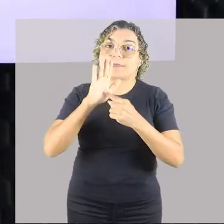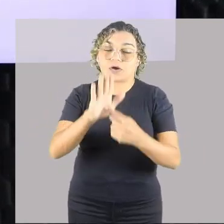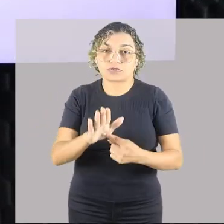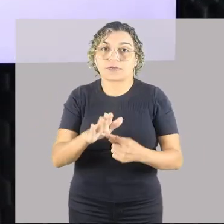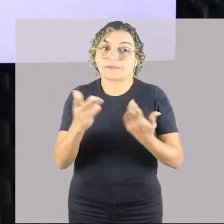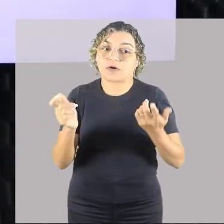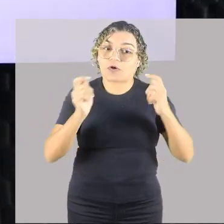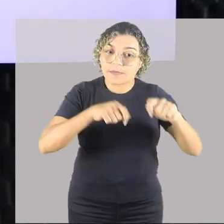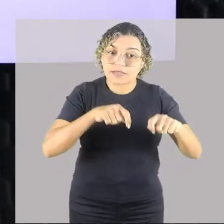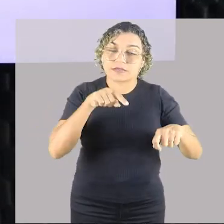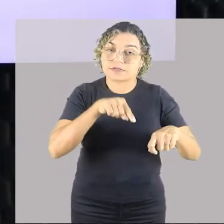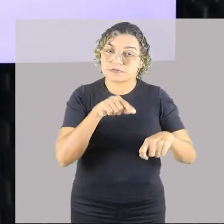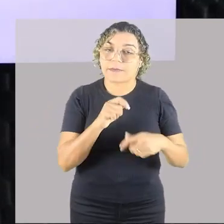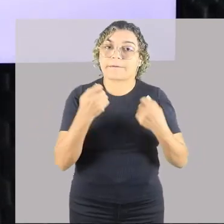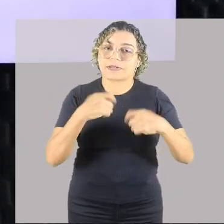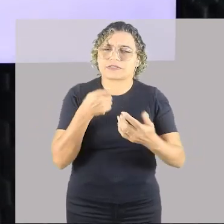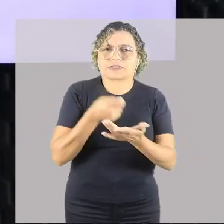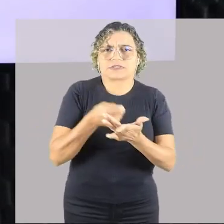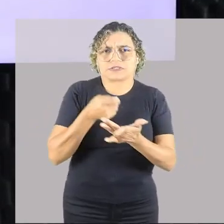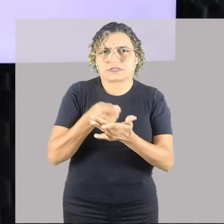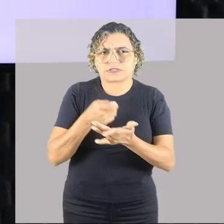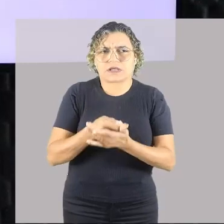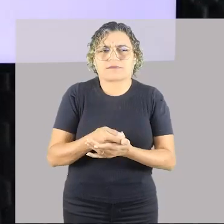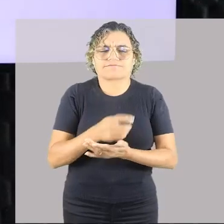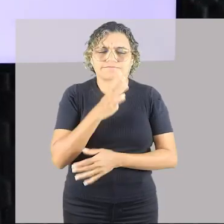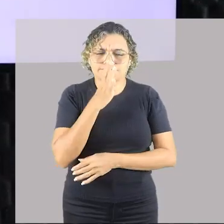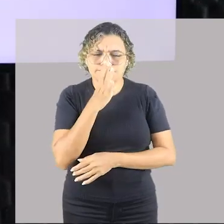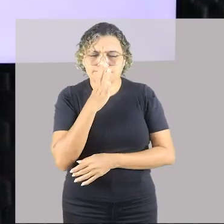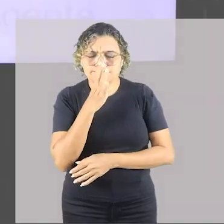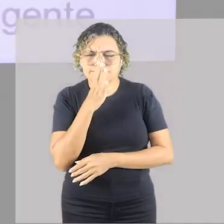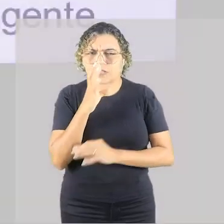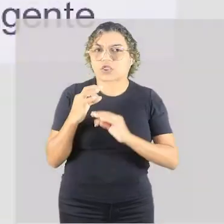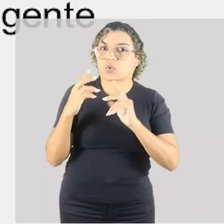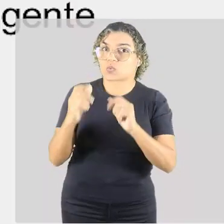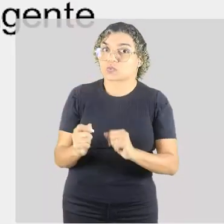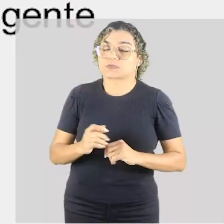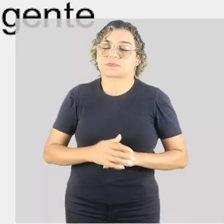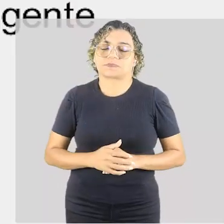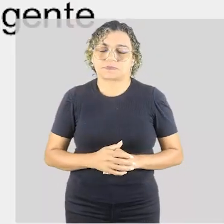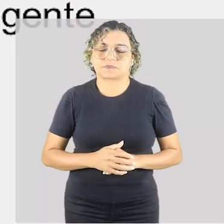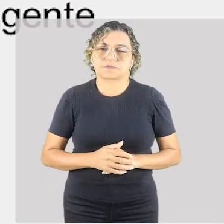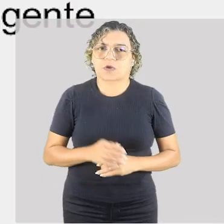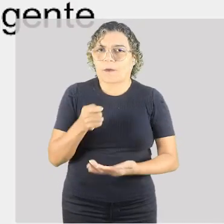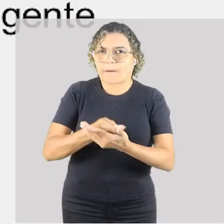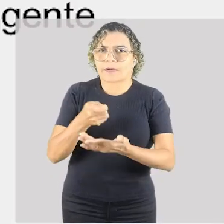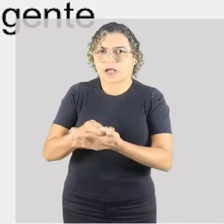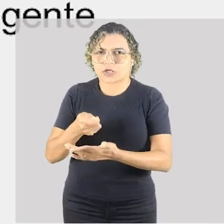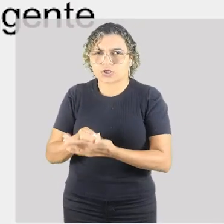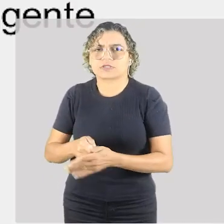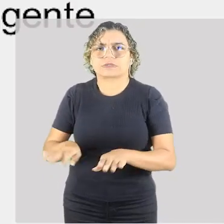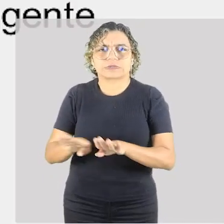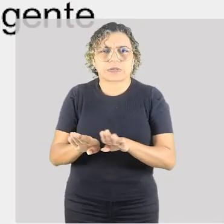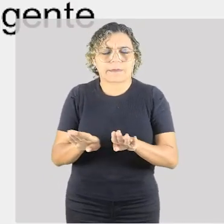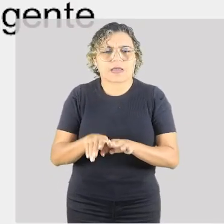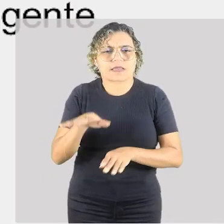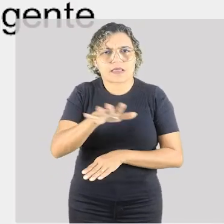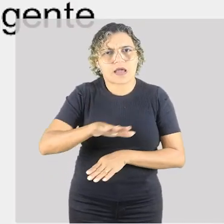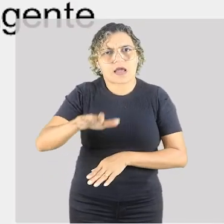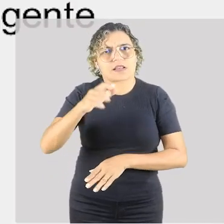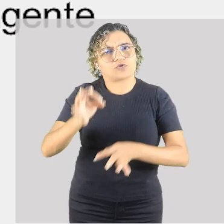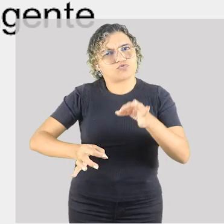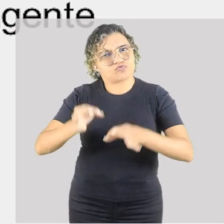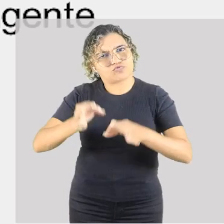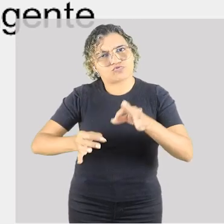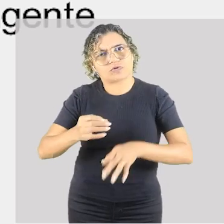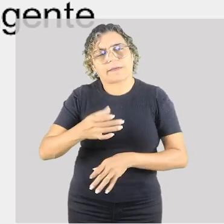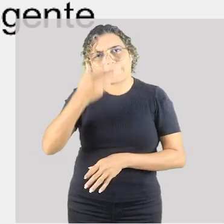norma expressa, a competência deve ser rigidamente observada por todos. E a obrigatoriedade também no